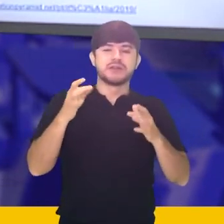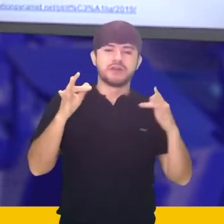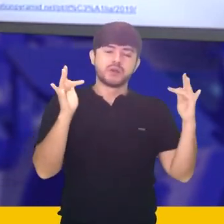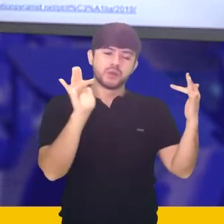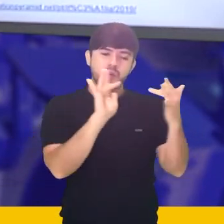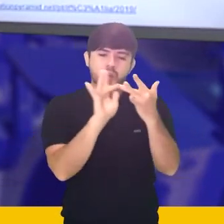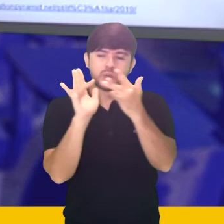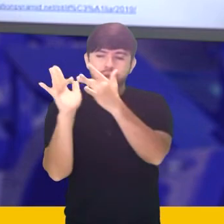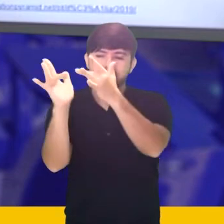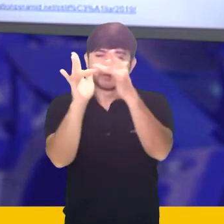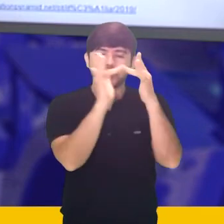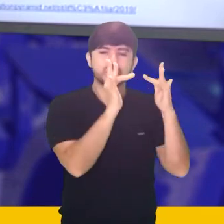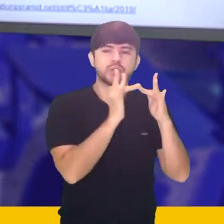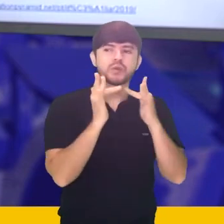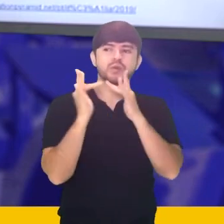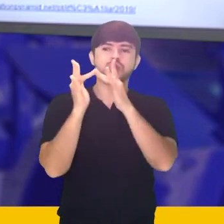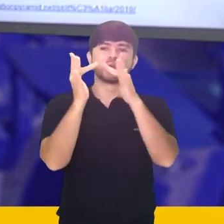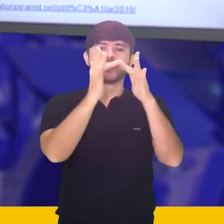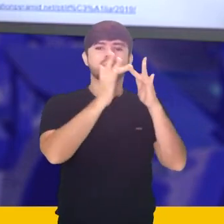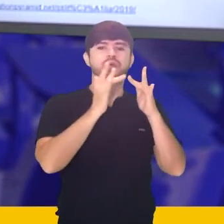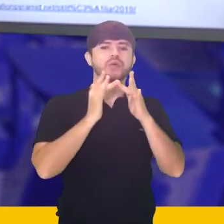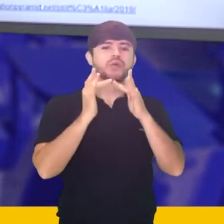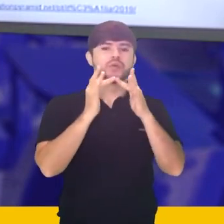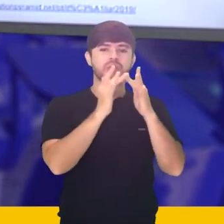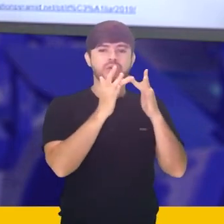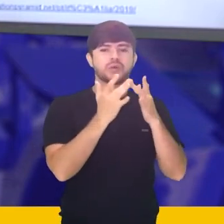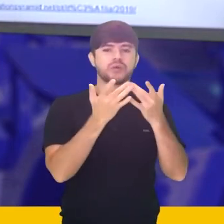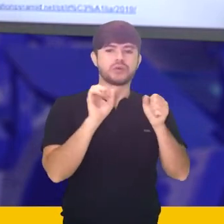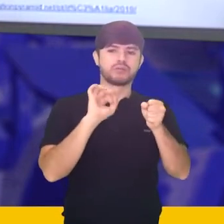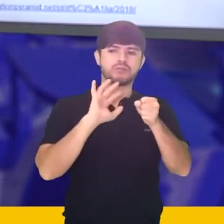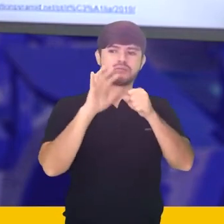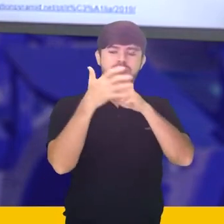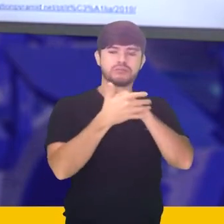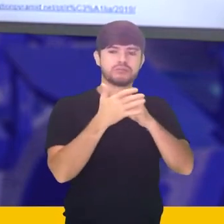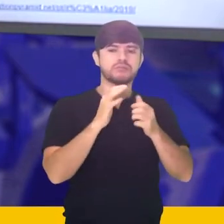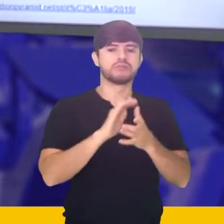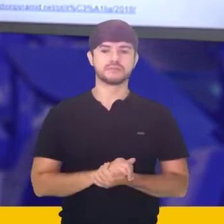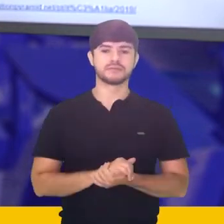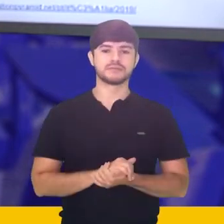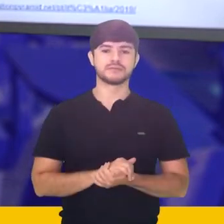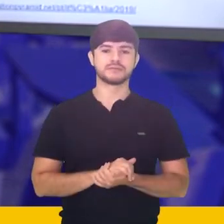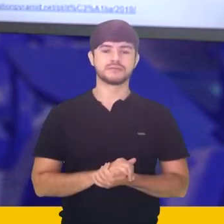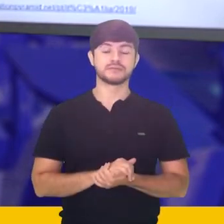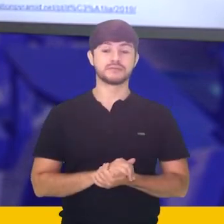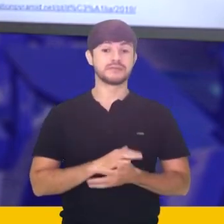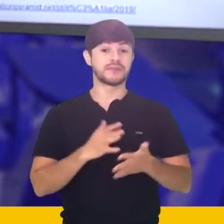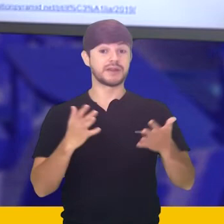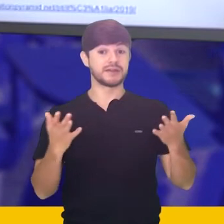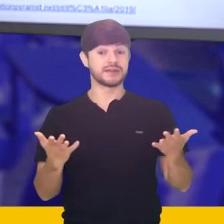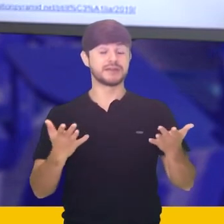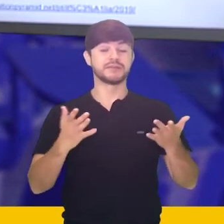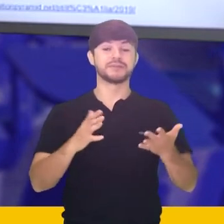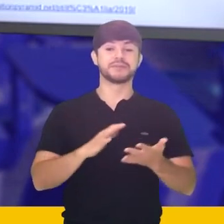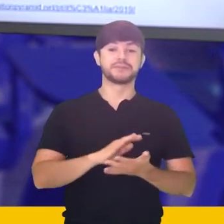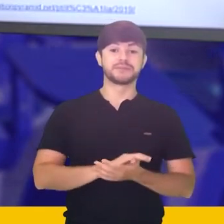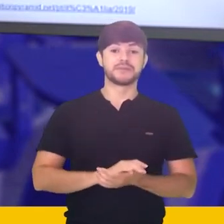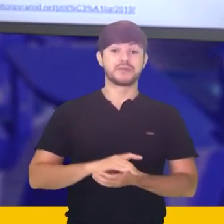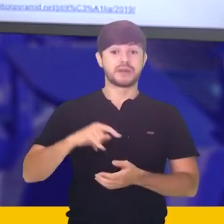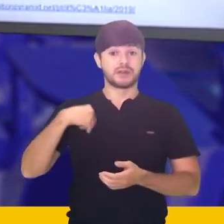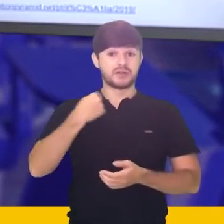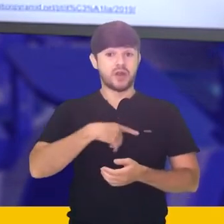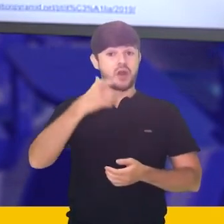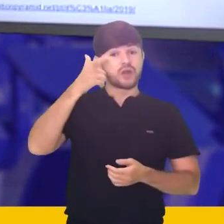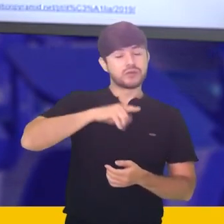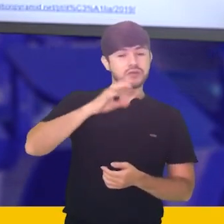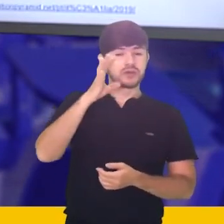do contágio e também da forma como o coronavírus ele se espalha nos territórios. Bom, pessoal, então a gente